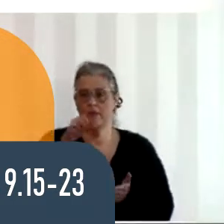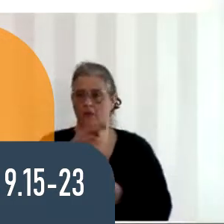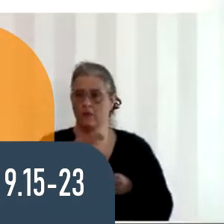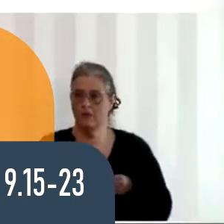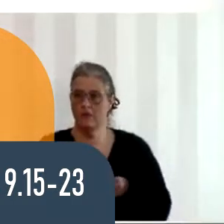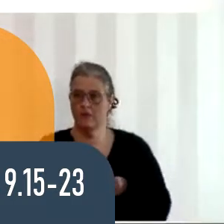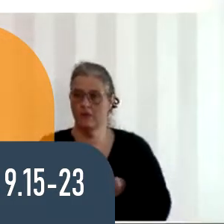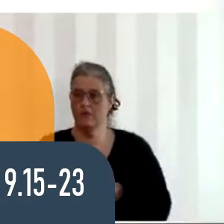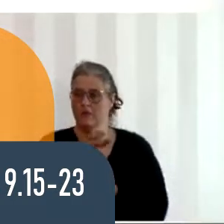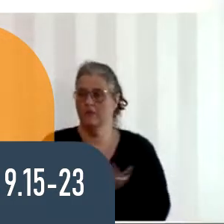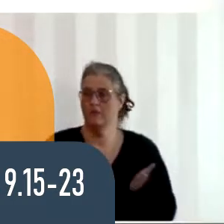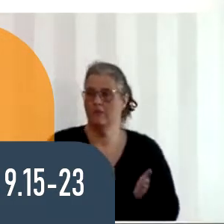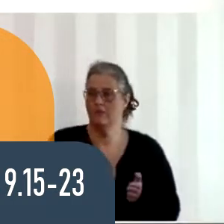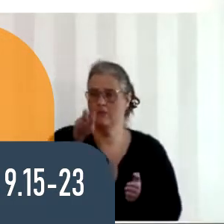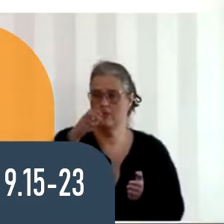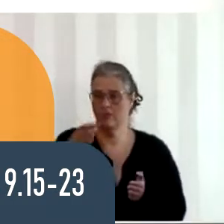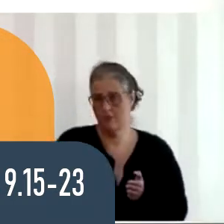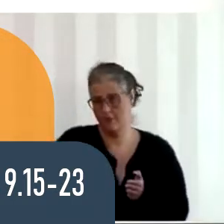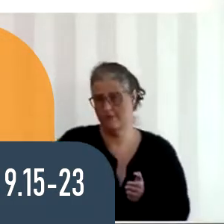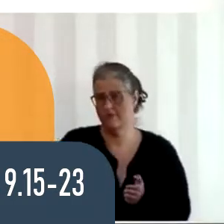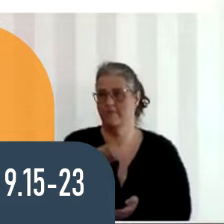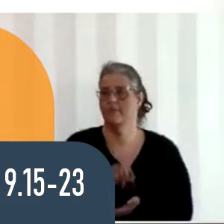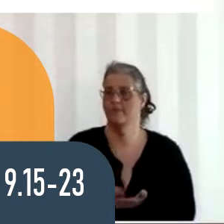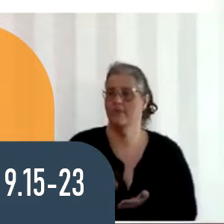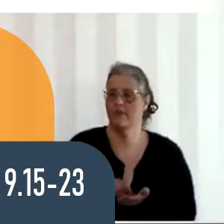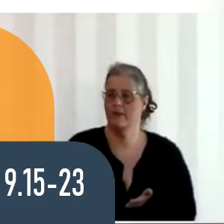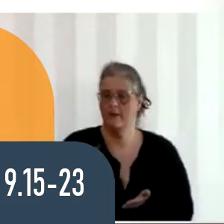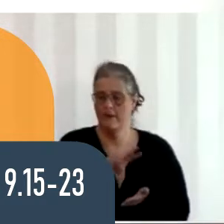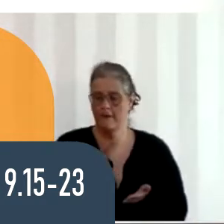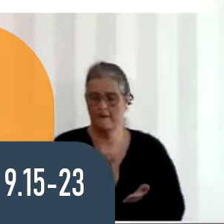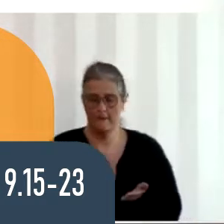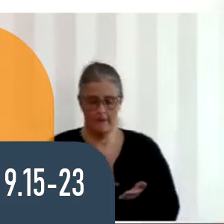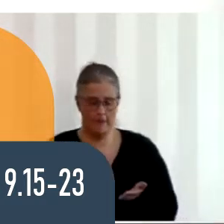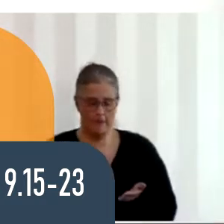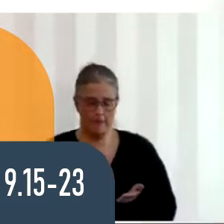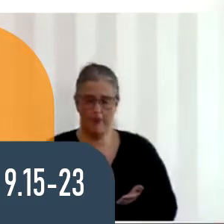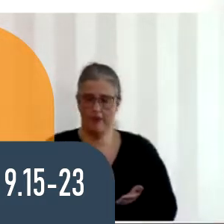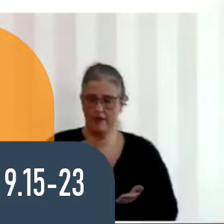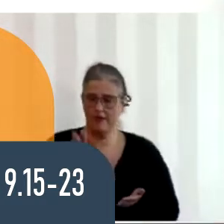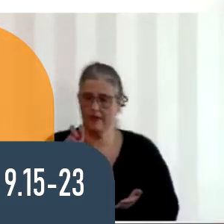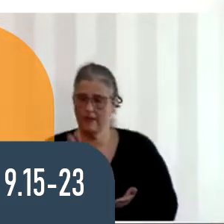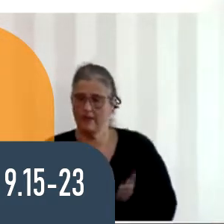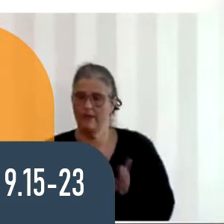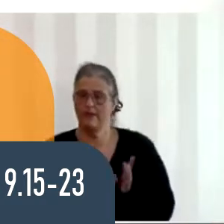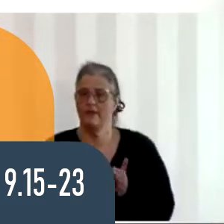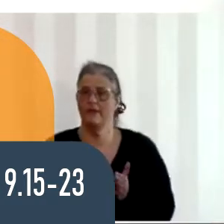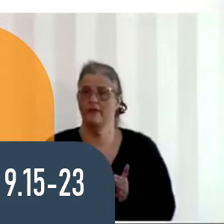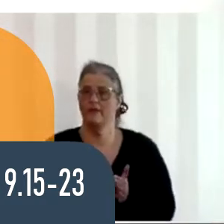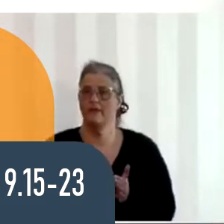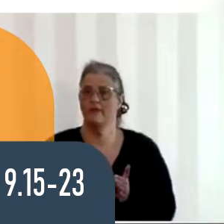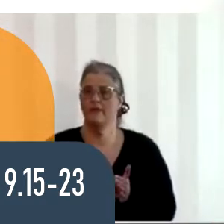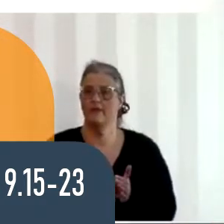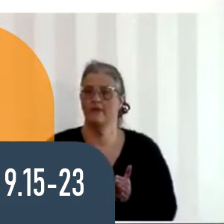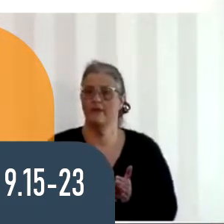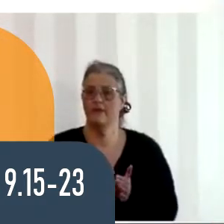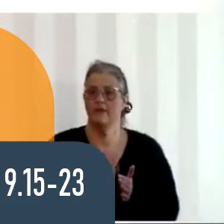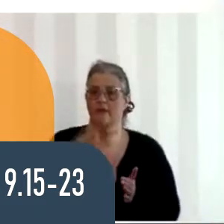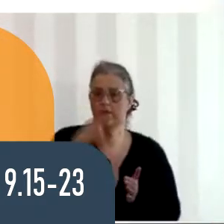Números, capítulo 9, e faremos a leitura dos versos 15 até o versículo de